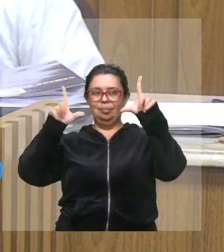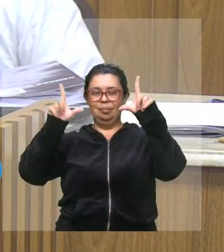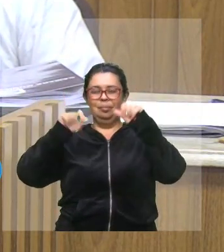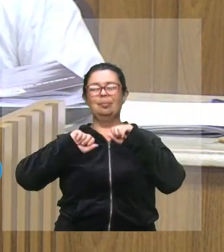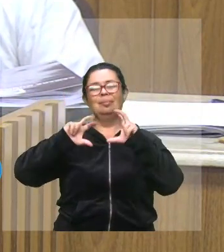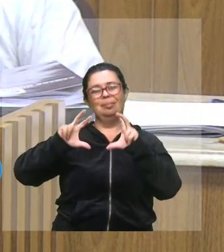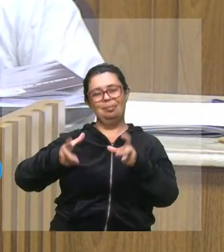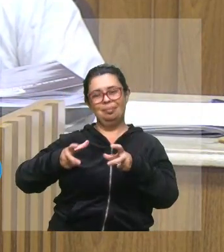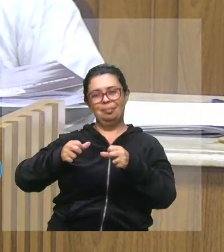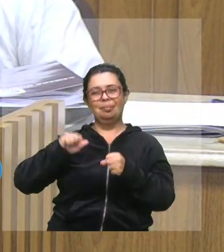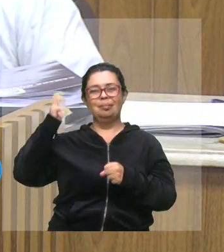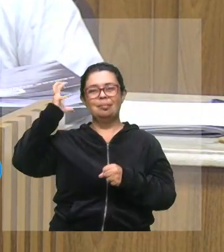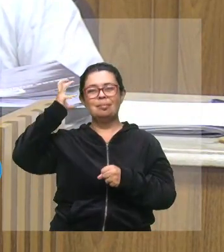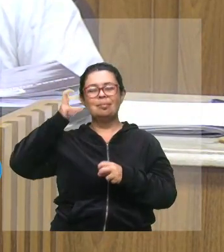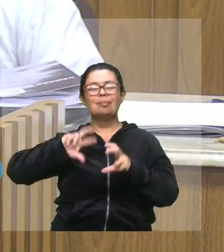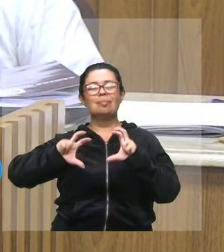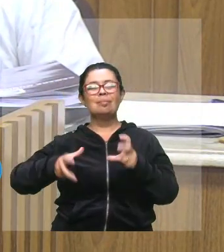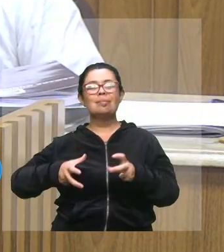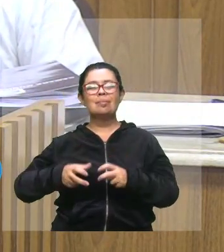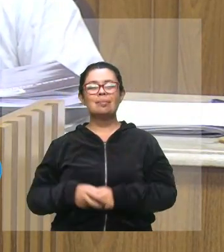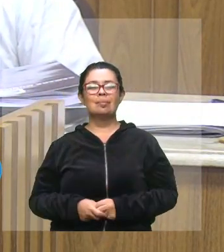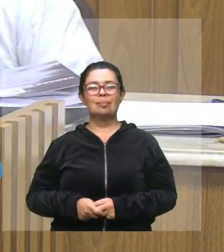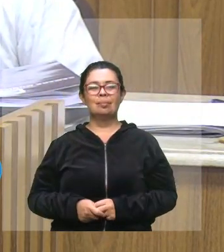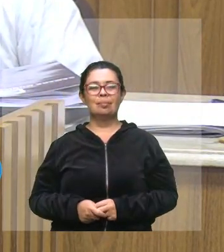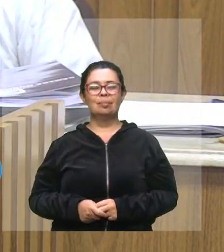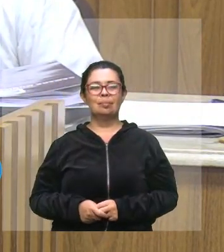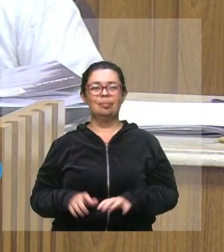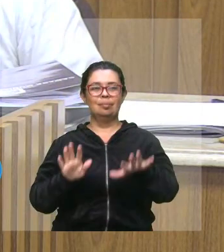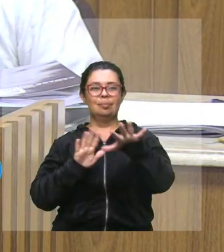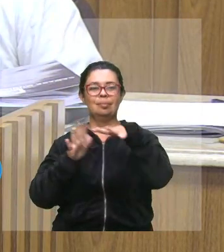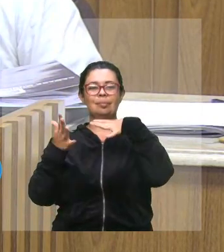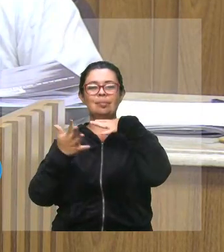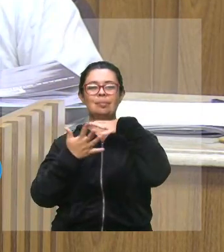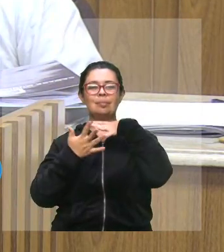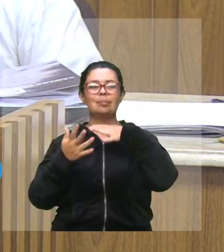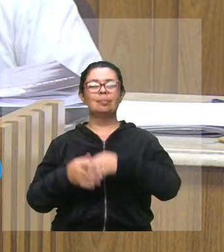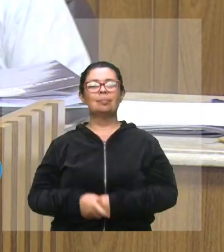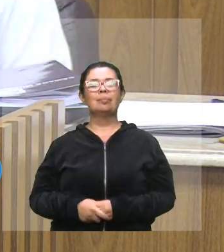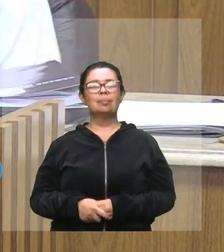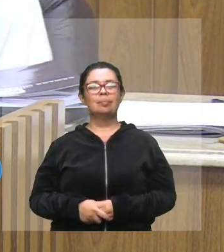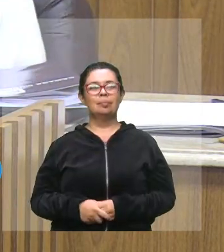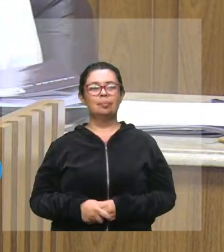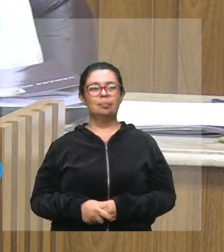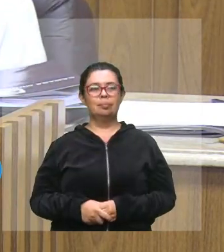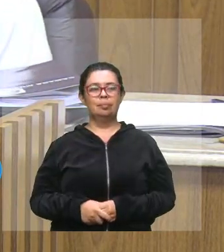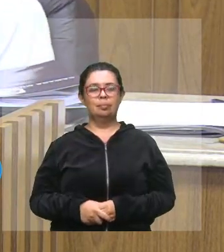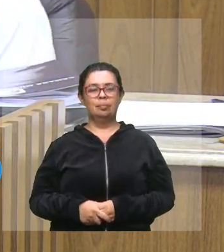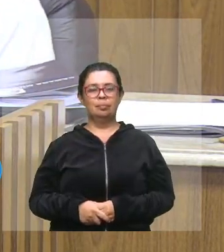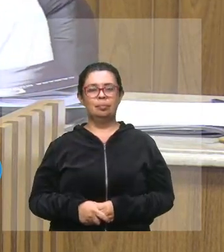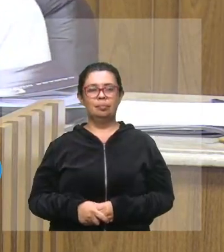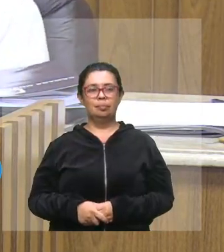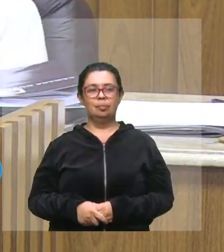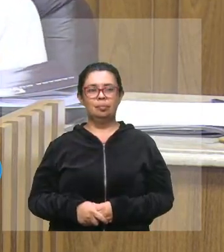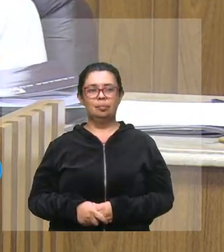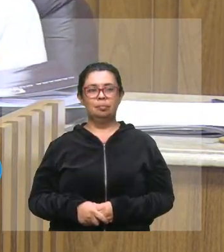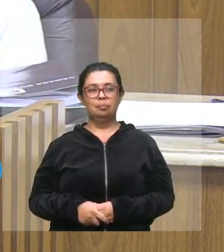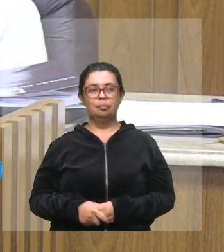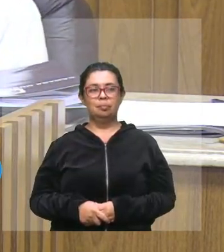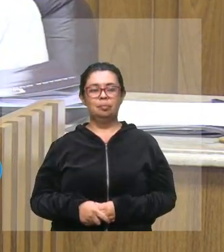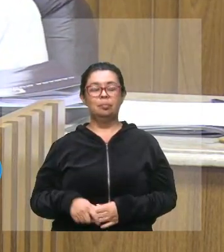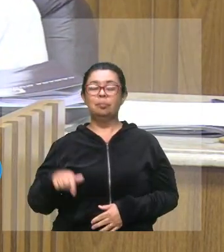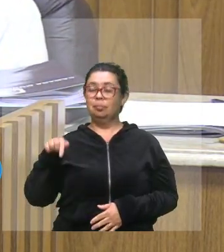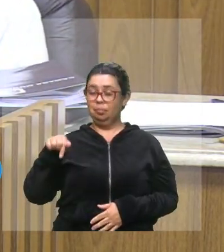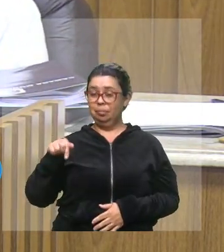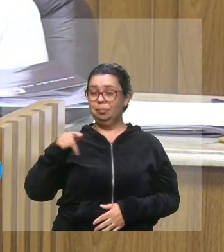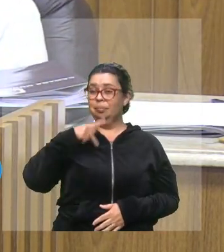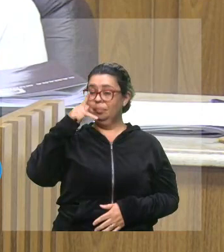TV Câmara, Rádio Câmara e demais mídias sociais. Faço uso da tribuna nessa